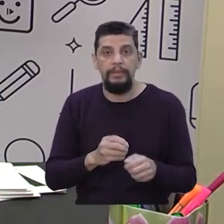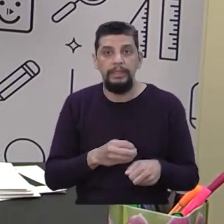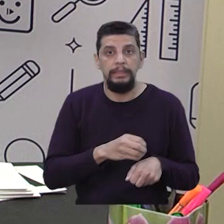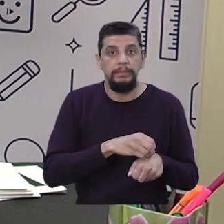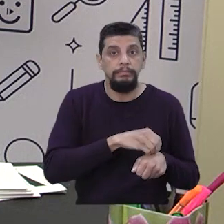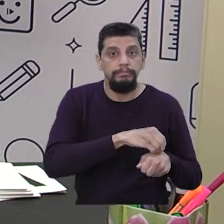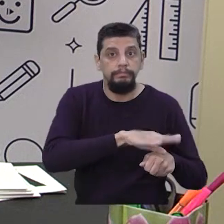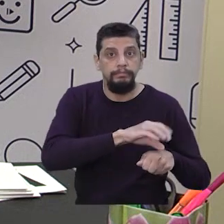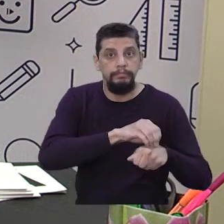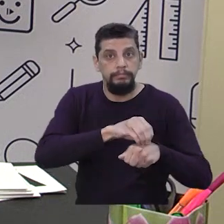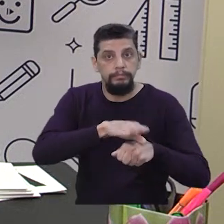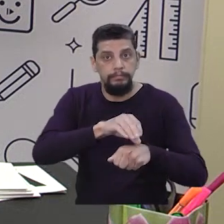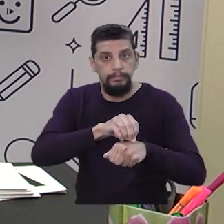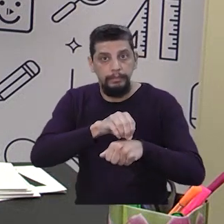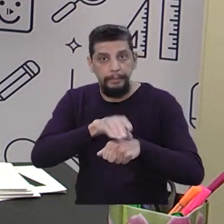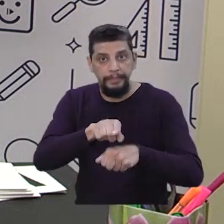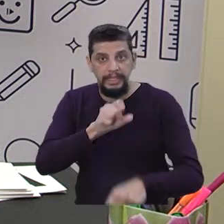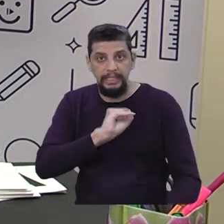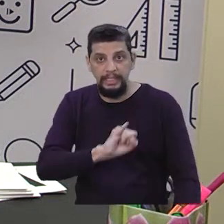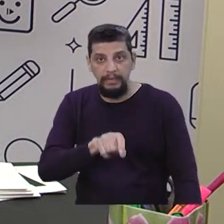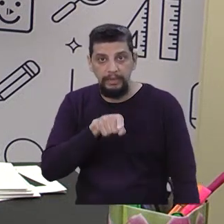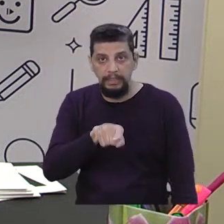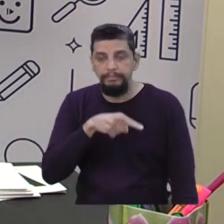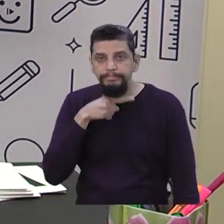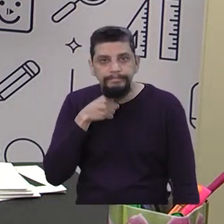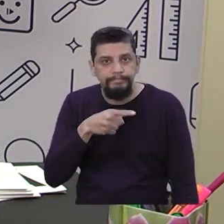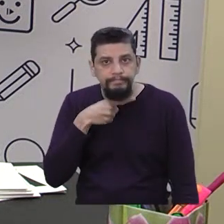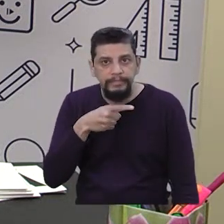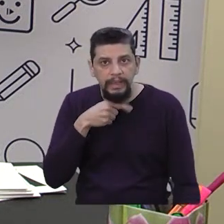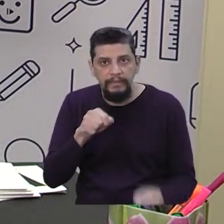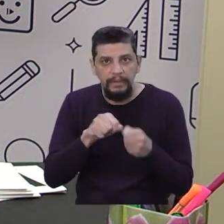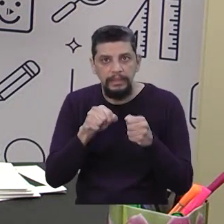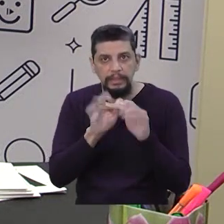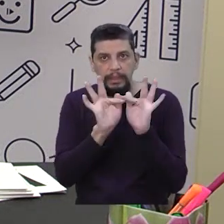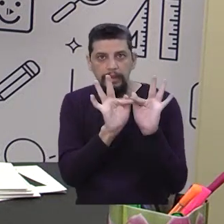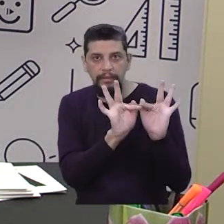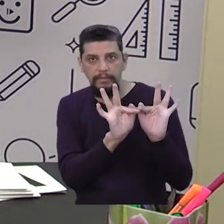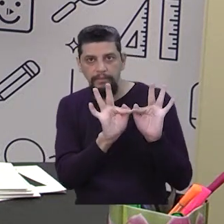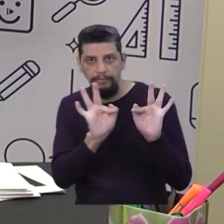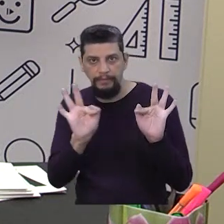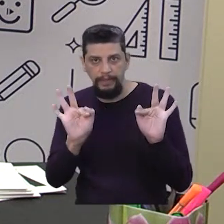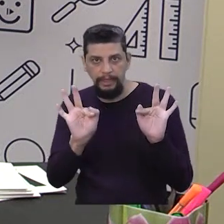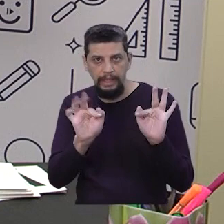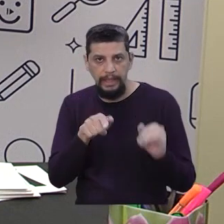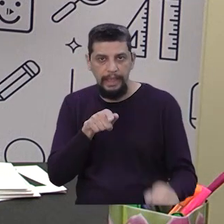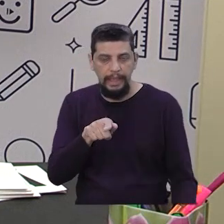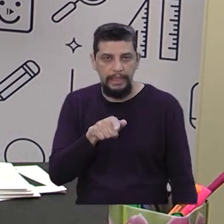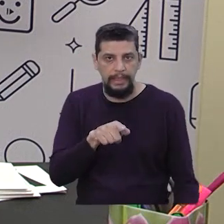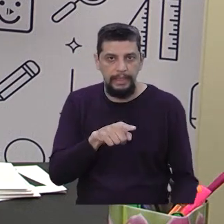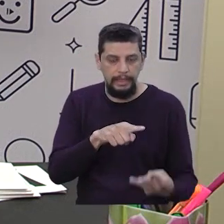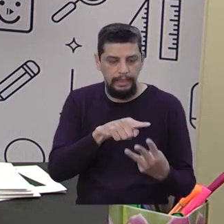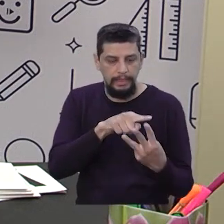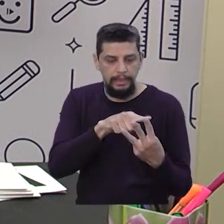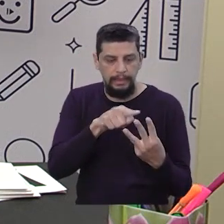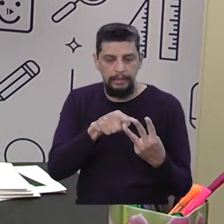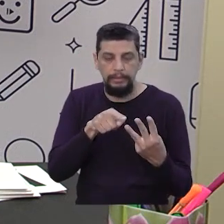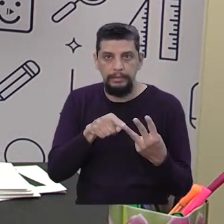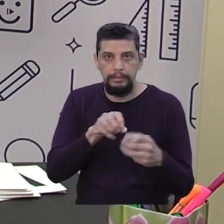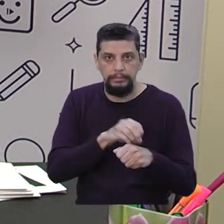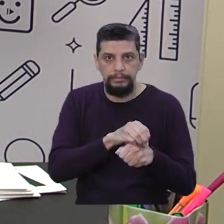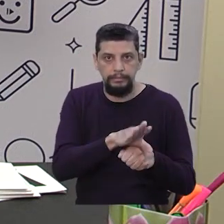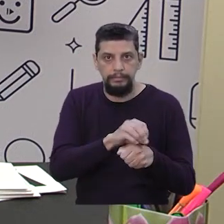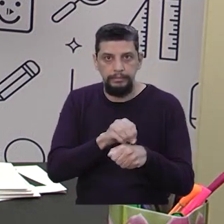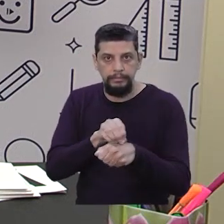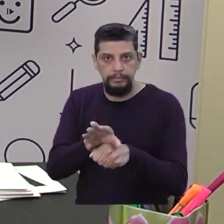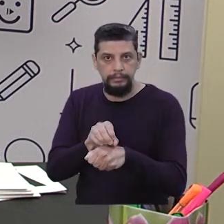dar algumas sugestões para você. Se você ainda não consegue escrever a frase, eu vou dar três sugestões